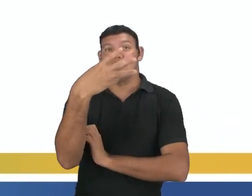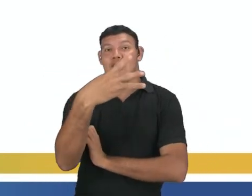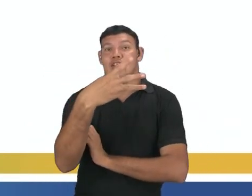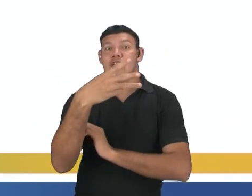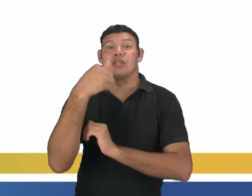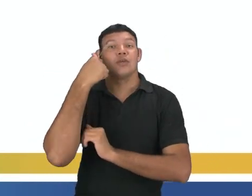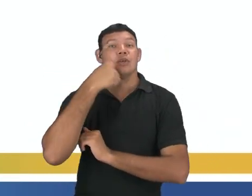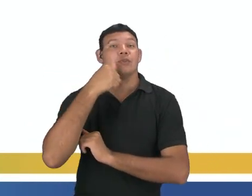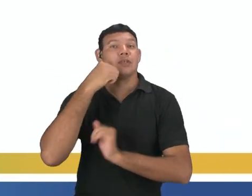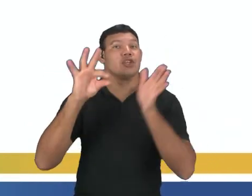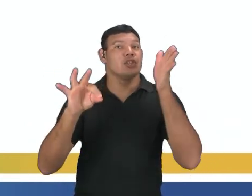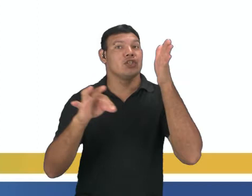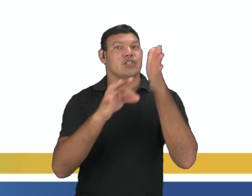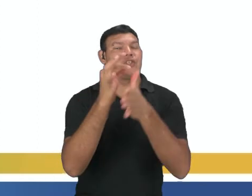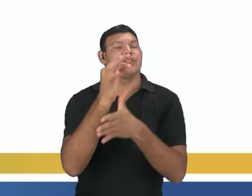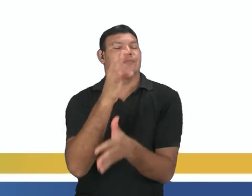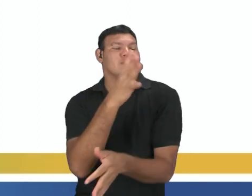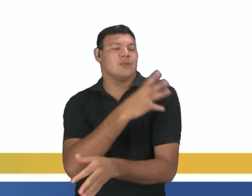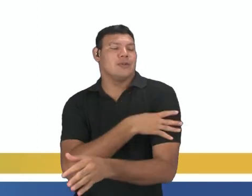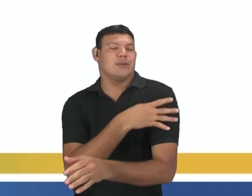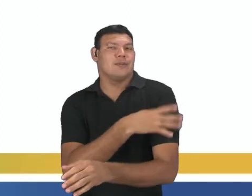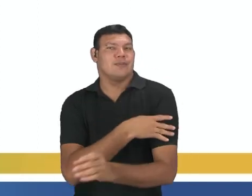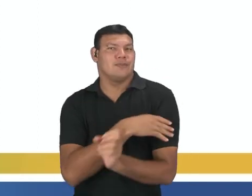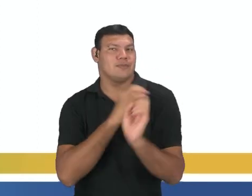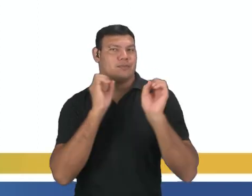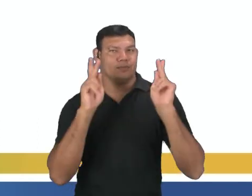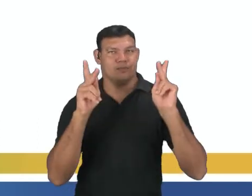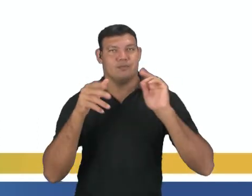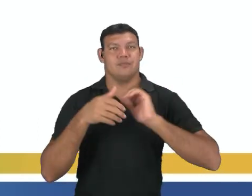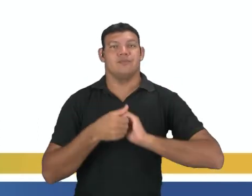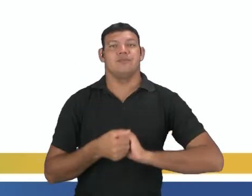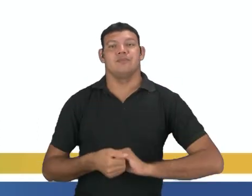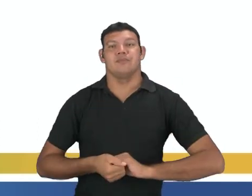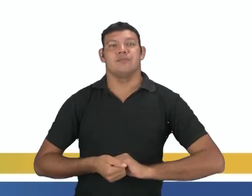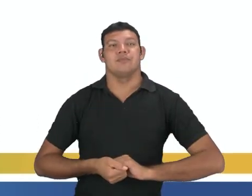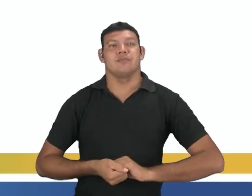13 meninas, né? Aqui no quarto ano, certinho?